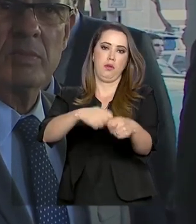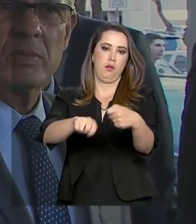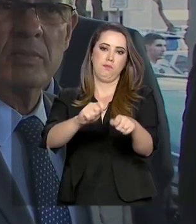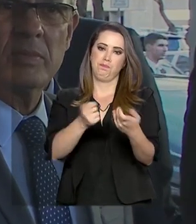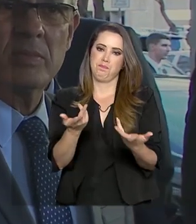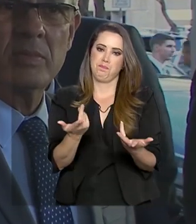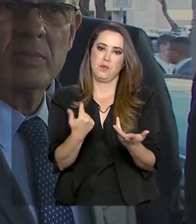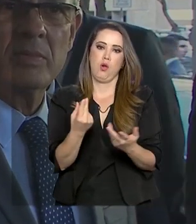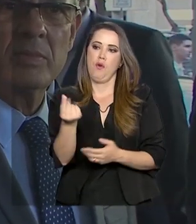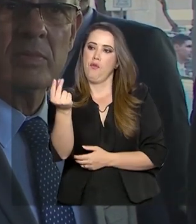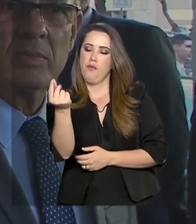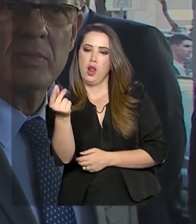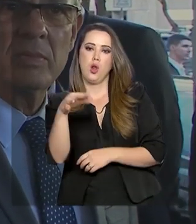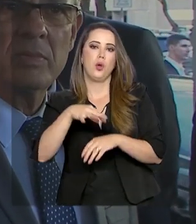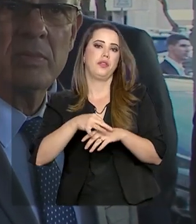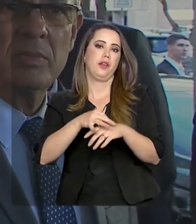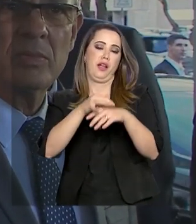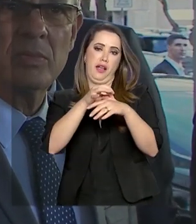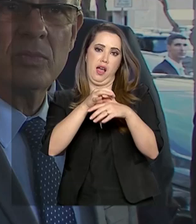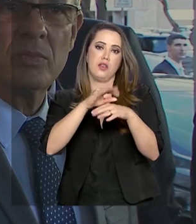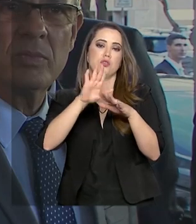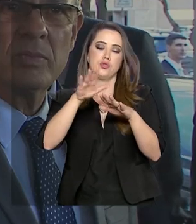questão da carne já baixou 15%.